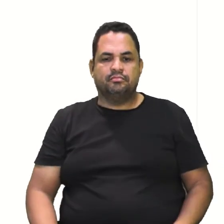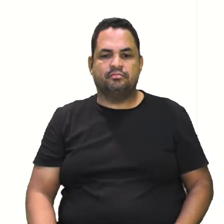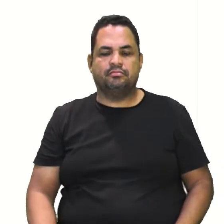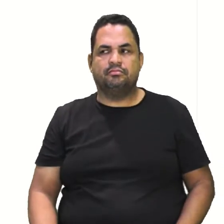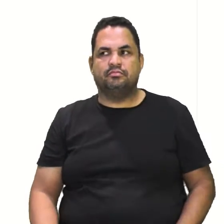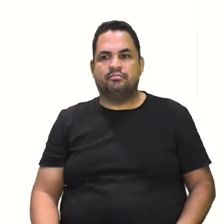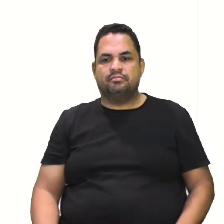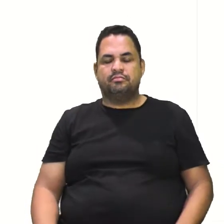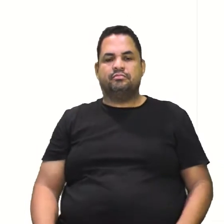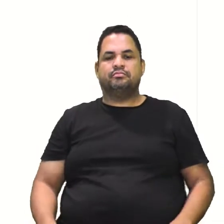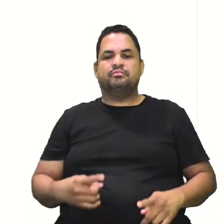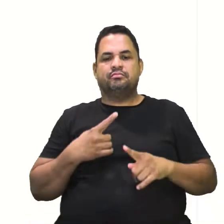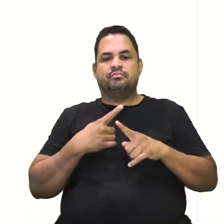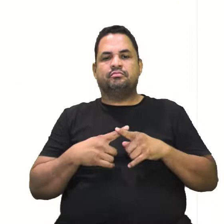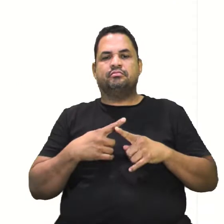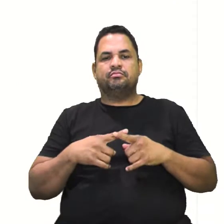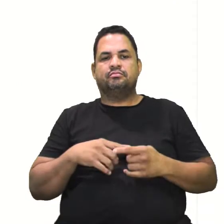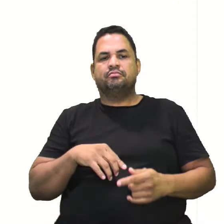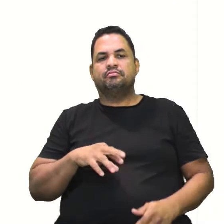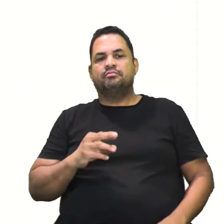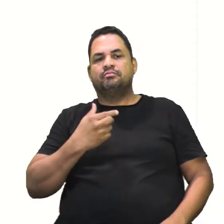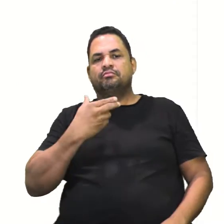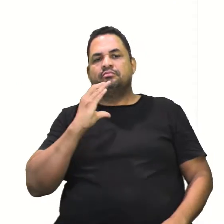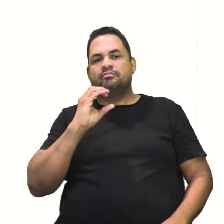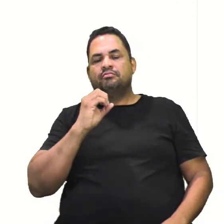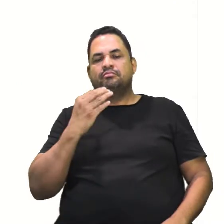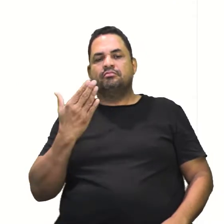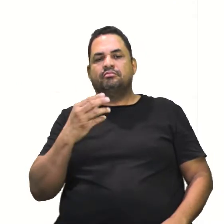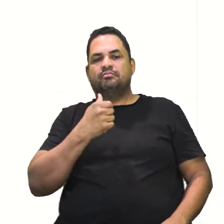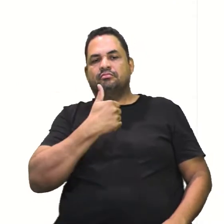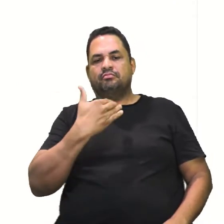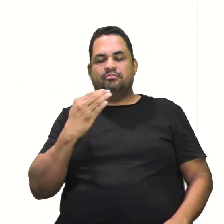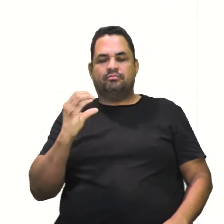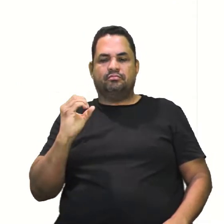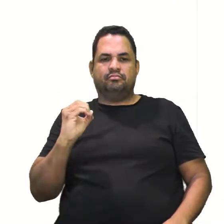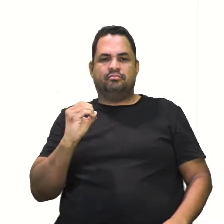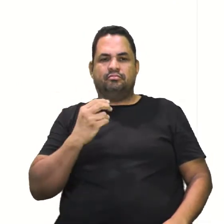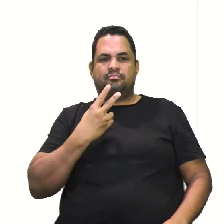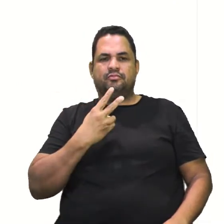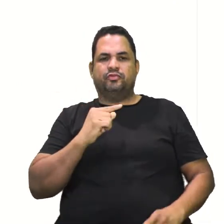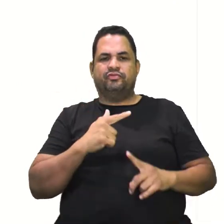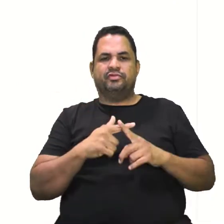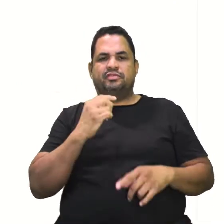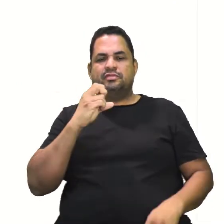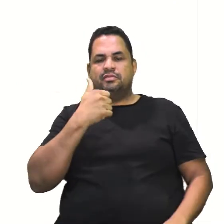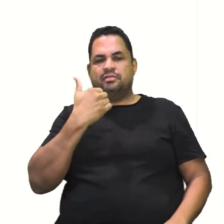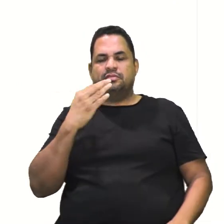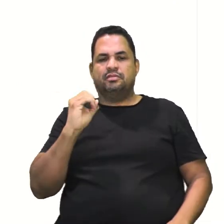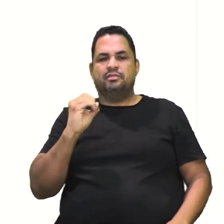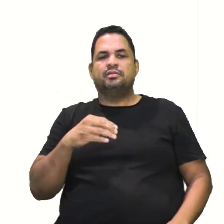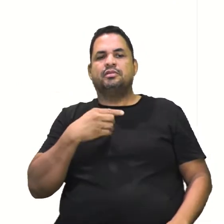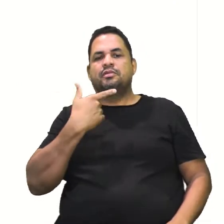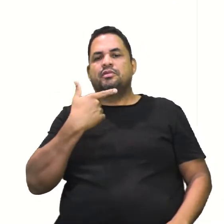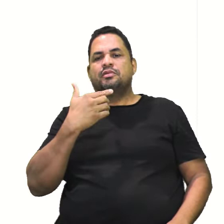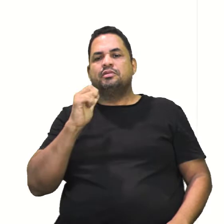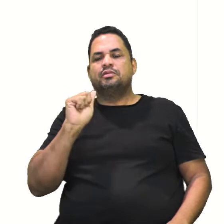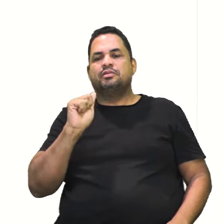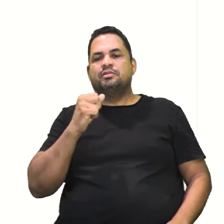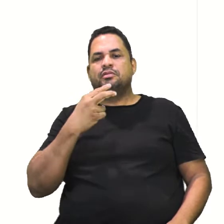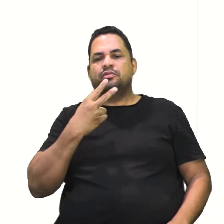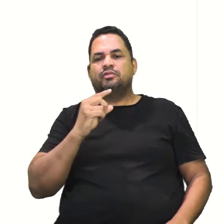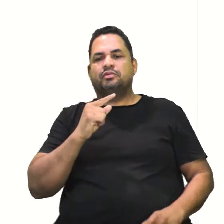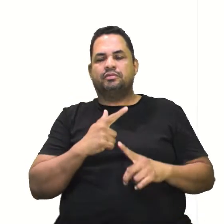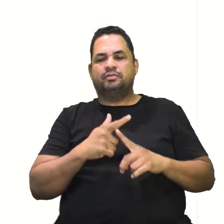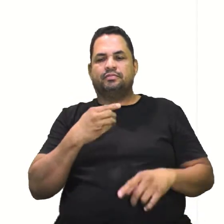que 2C? Isso. Porque quem é que é o meu 2C aqui? O 2C vai ser 10. Vai ser 2 vezes 5, vai ser 10. Quem é o 2A? 2